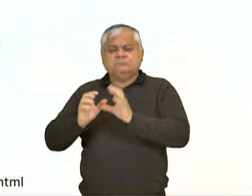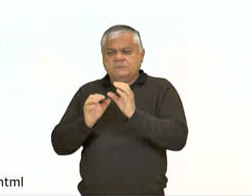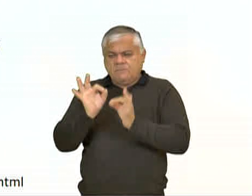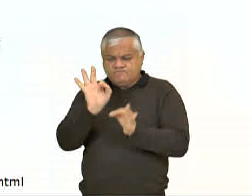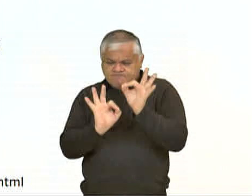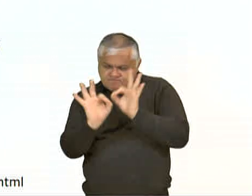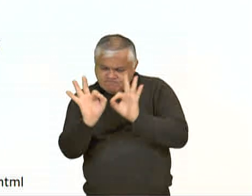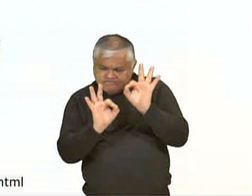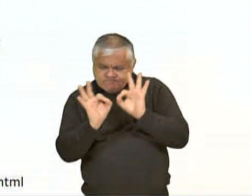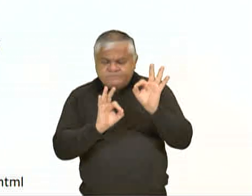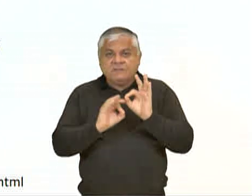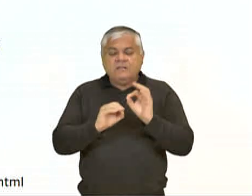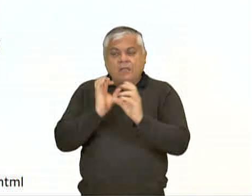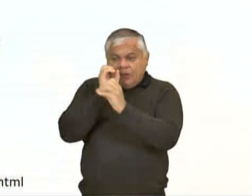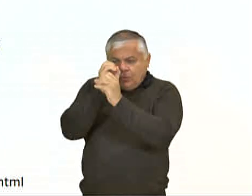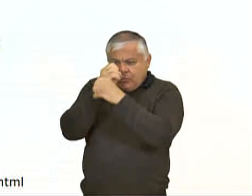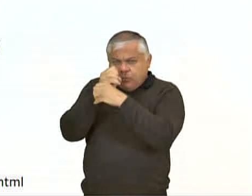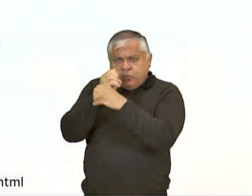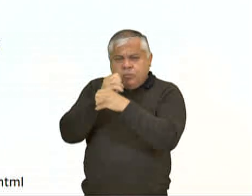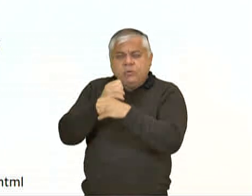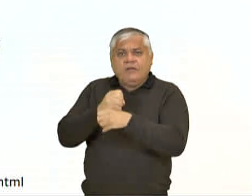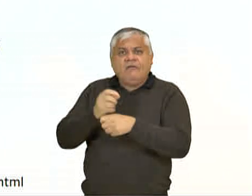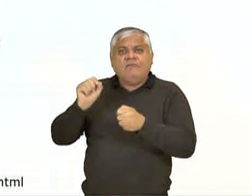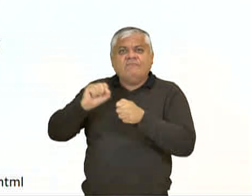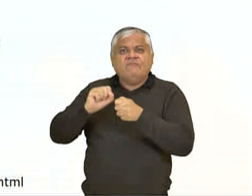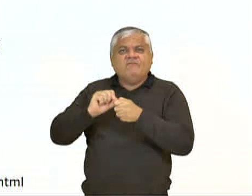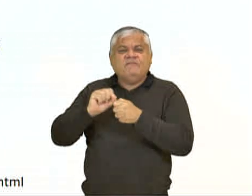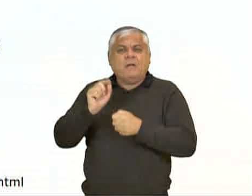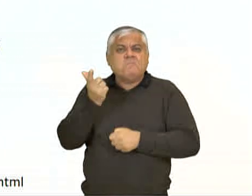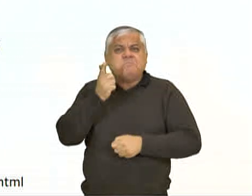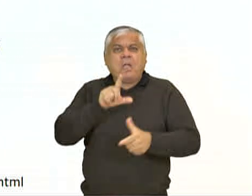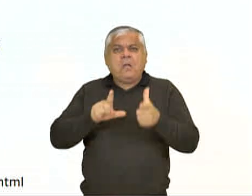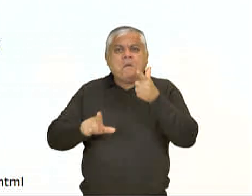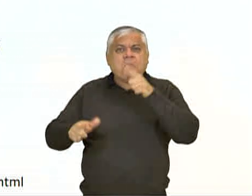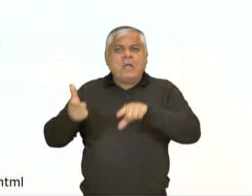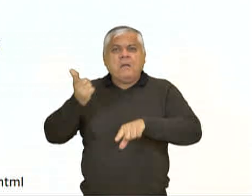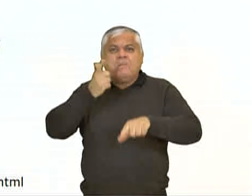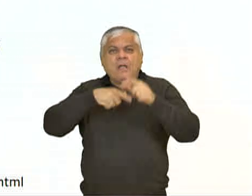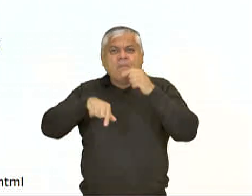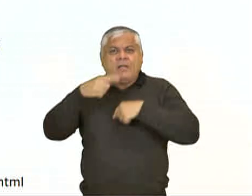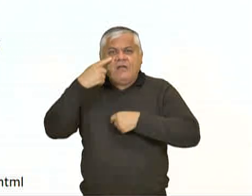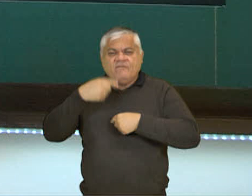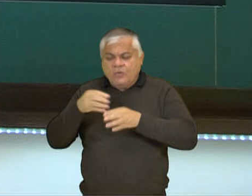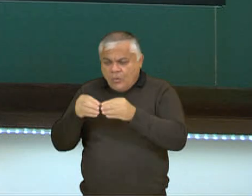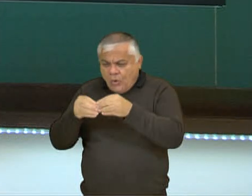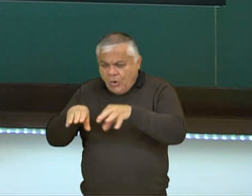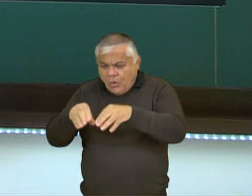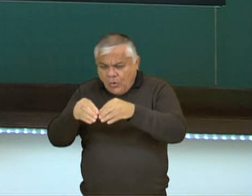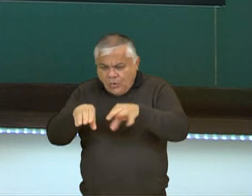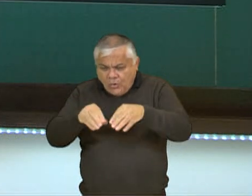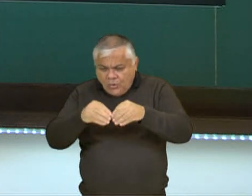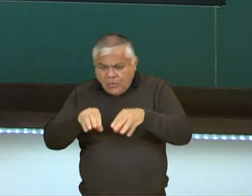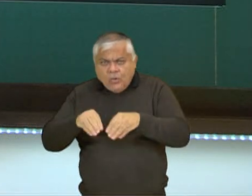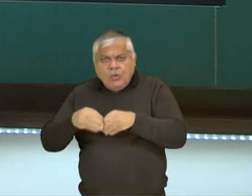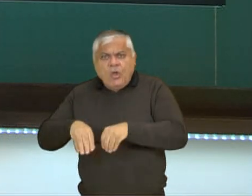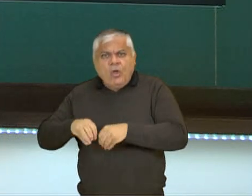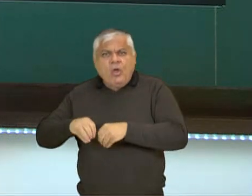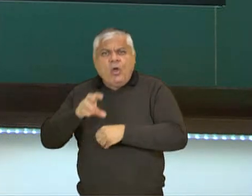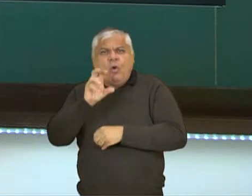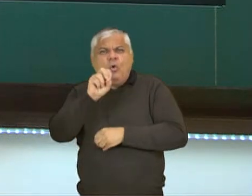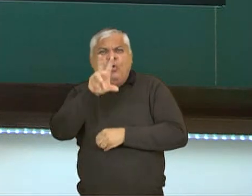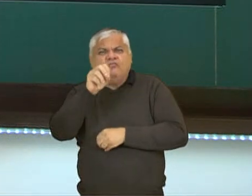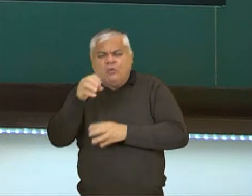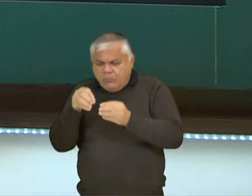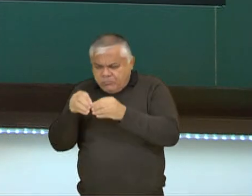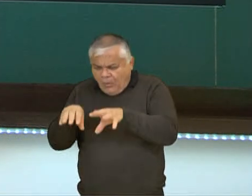para determinar com sucesso a presença de ovos de ancilóstomo, aquele